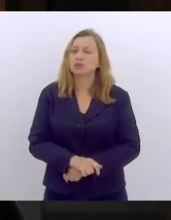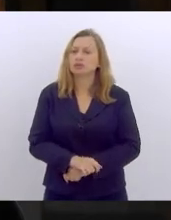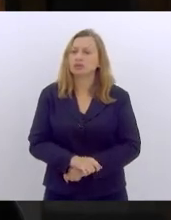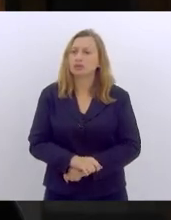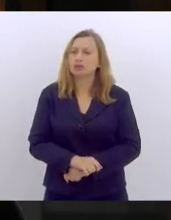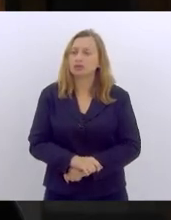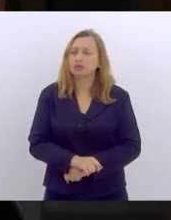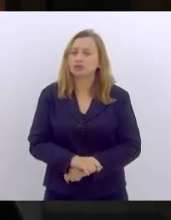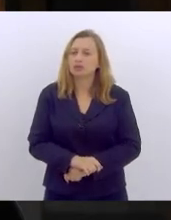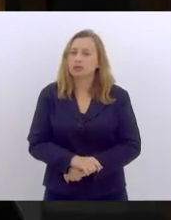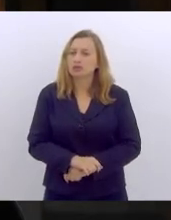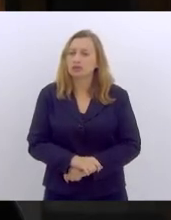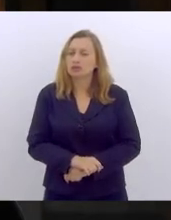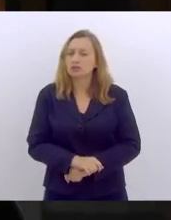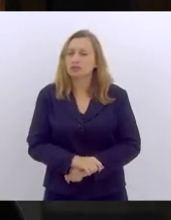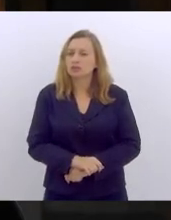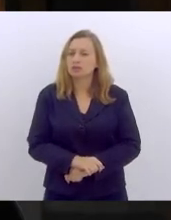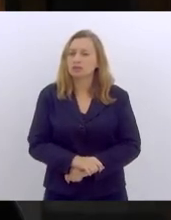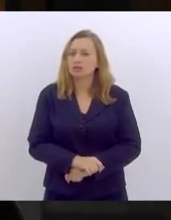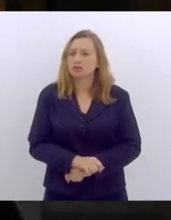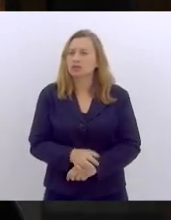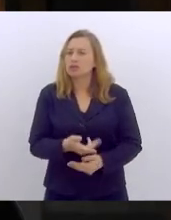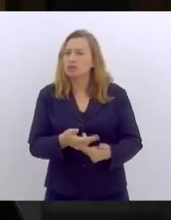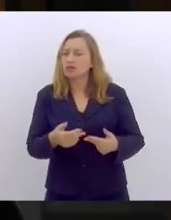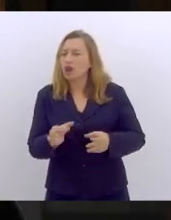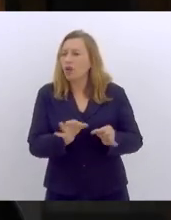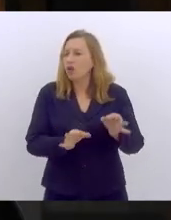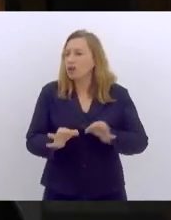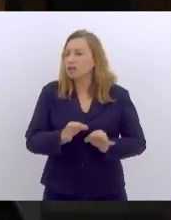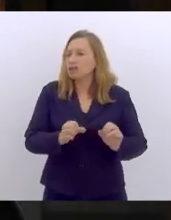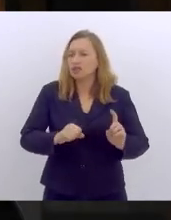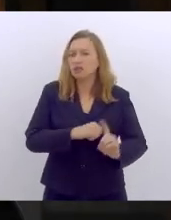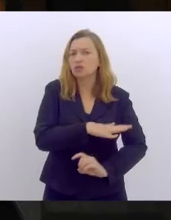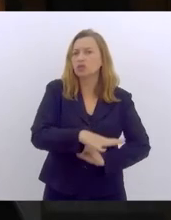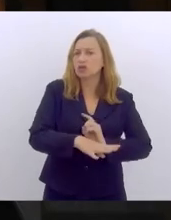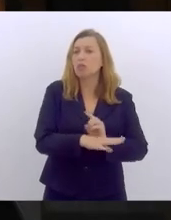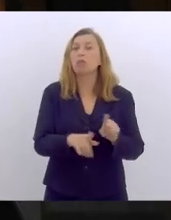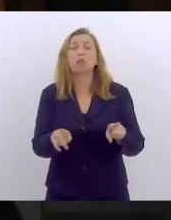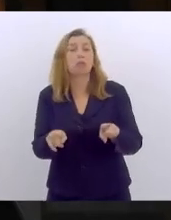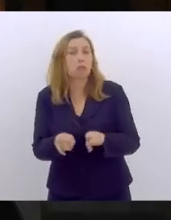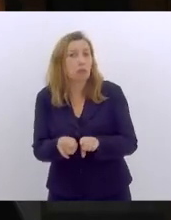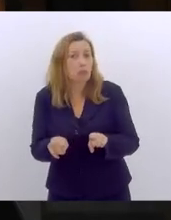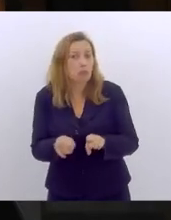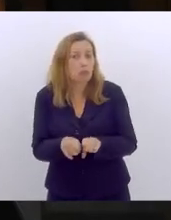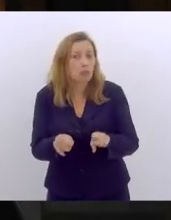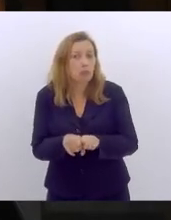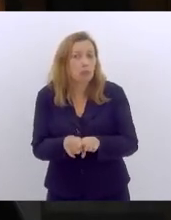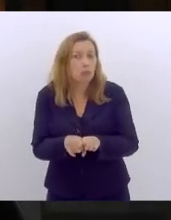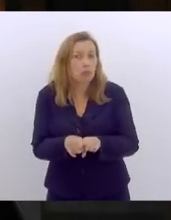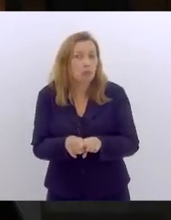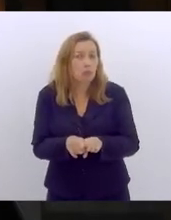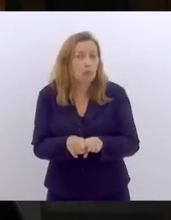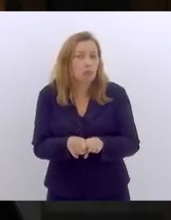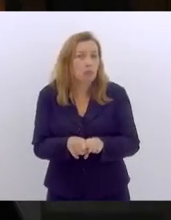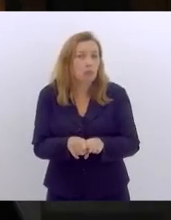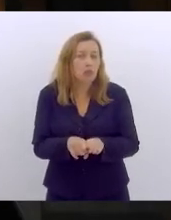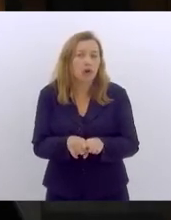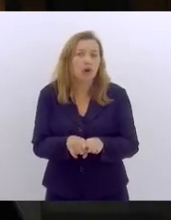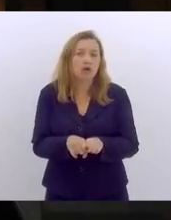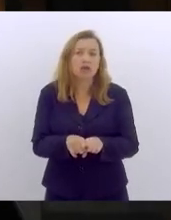um mar de organizações sociais, que também é a negação do concurso